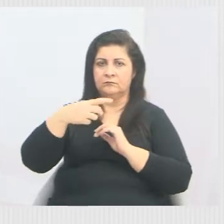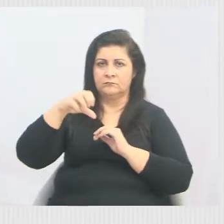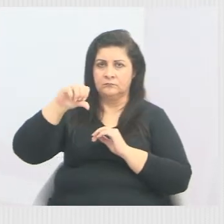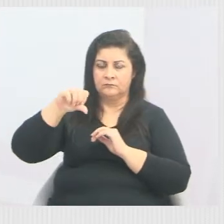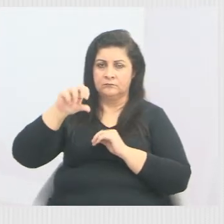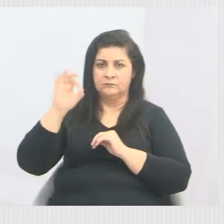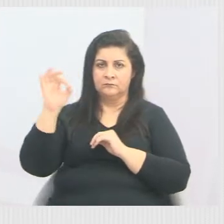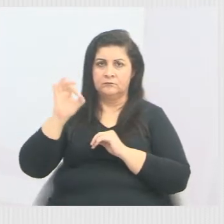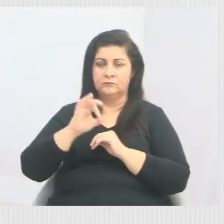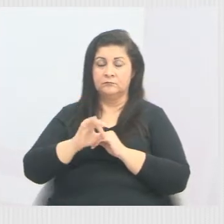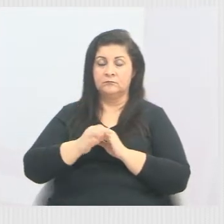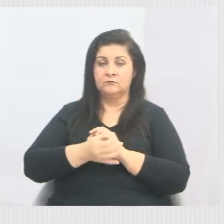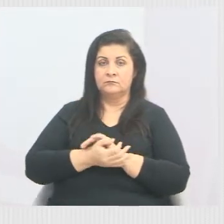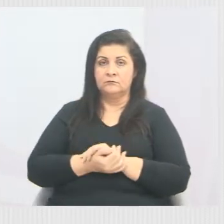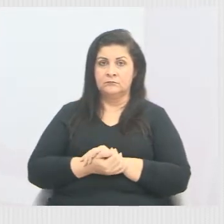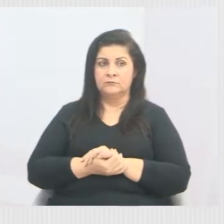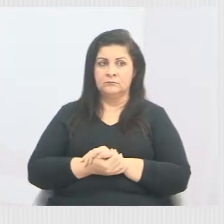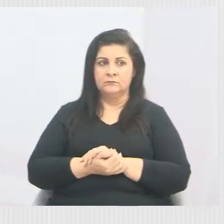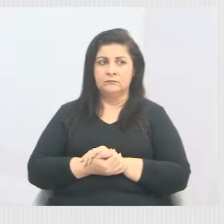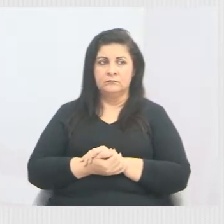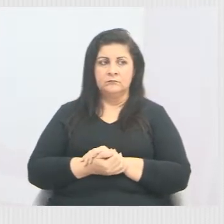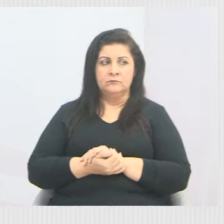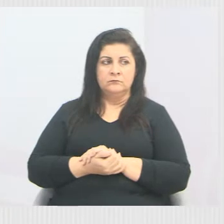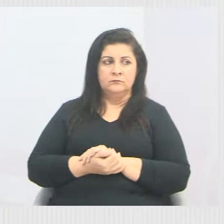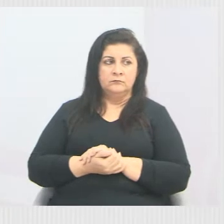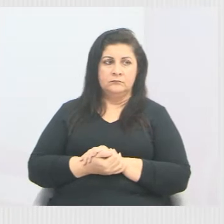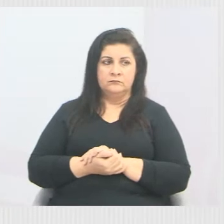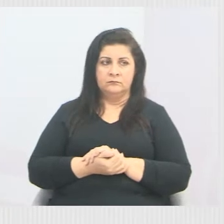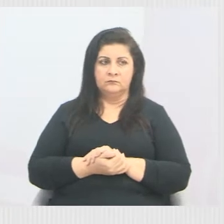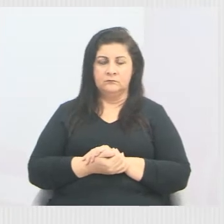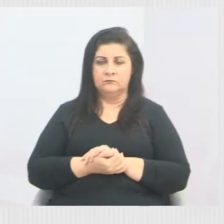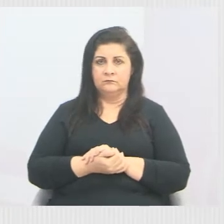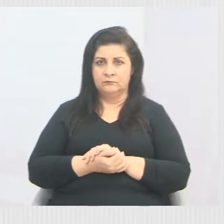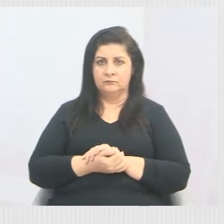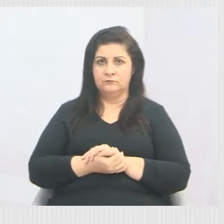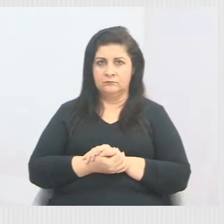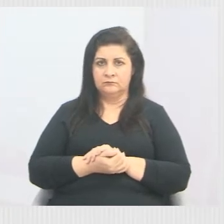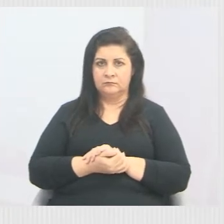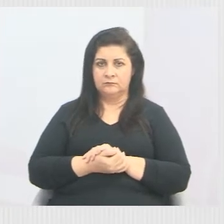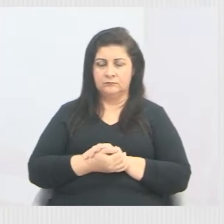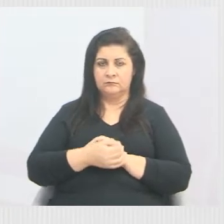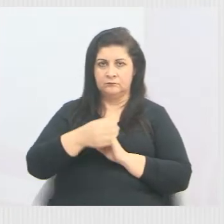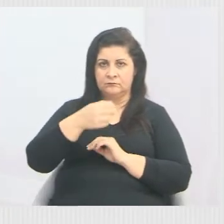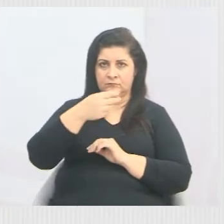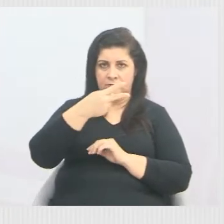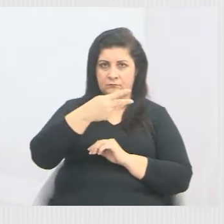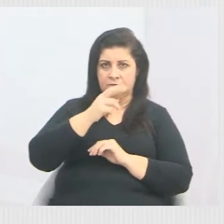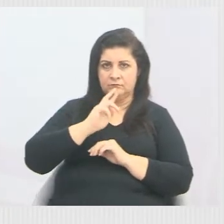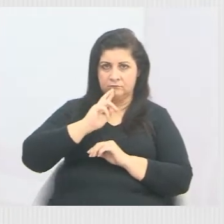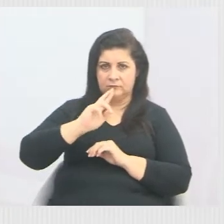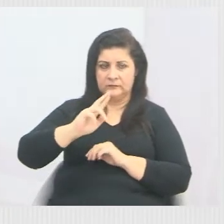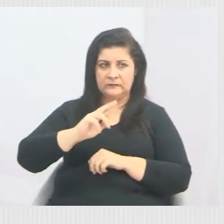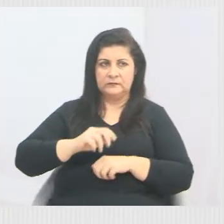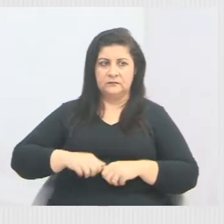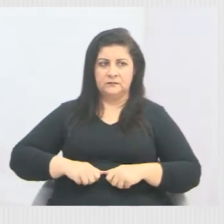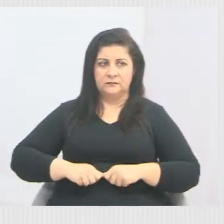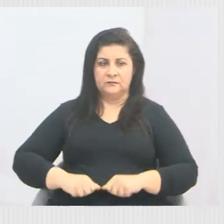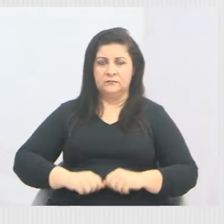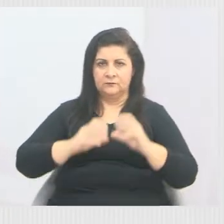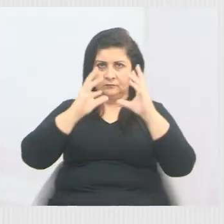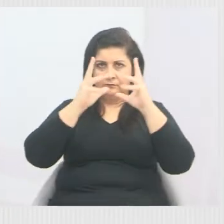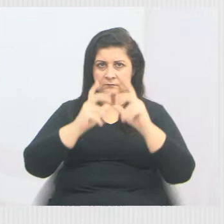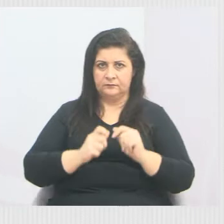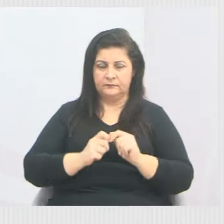14.469.000, a um percentual de 19,24%. Aqui temos um subtotal 2, né, que é a soma